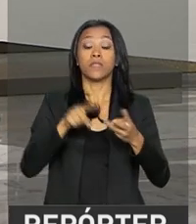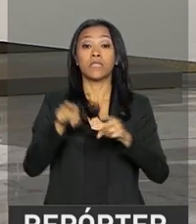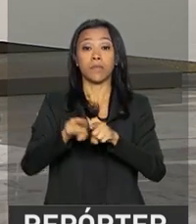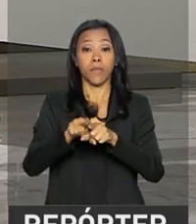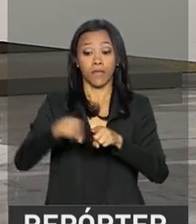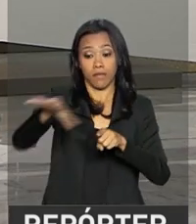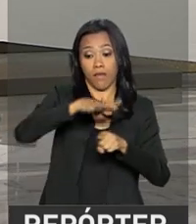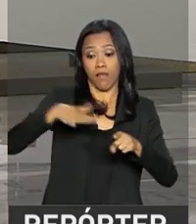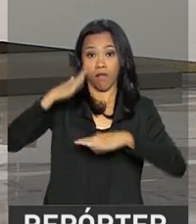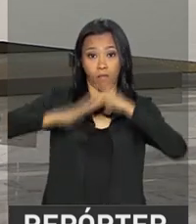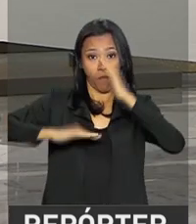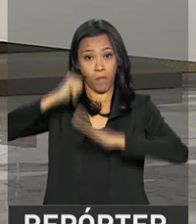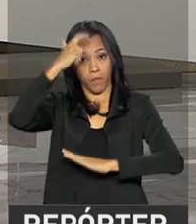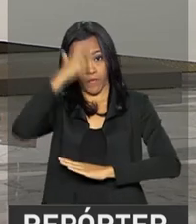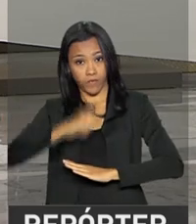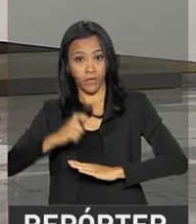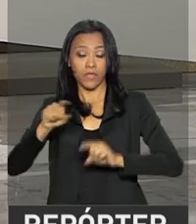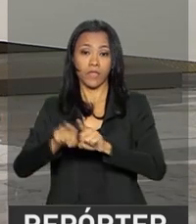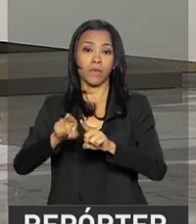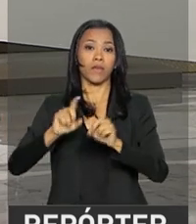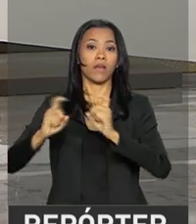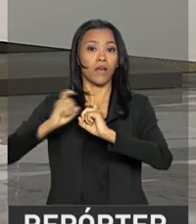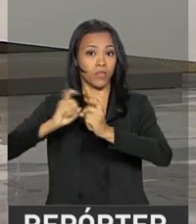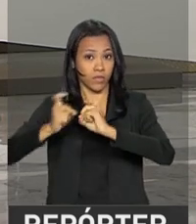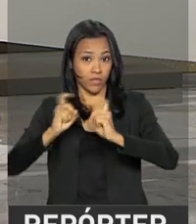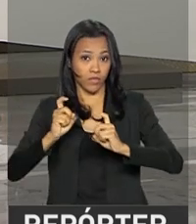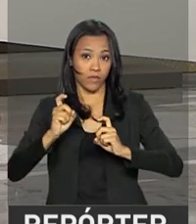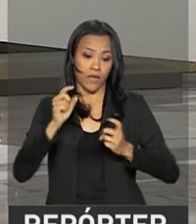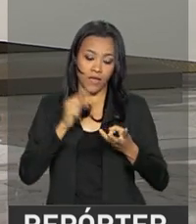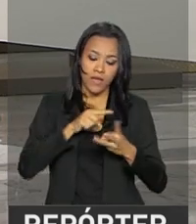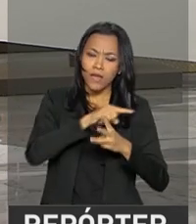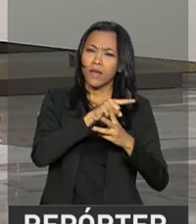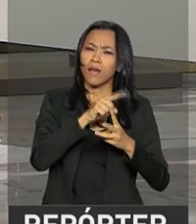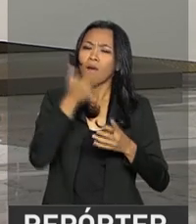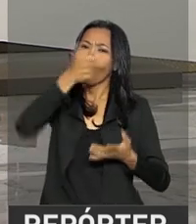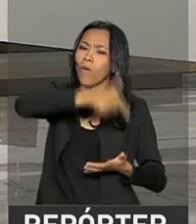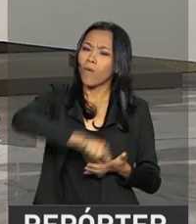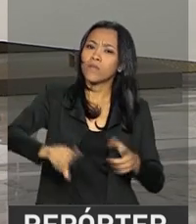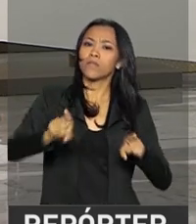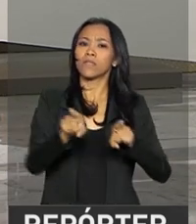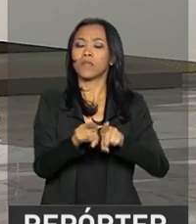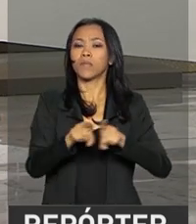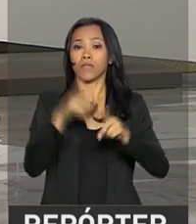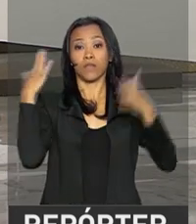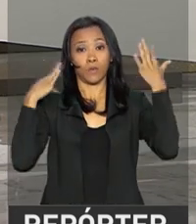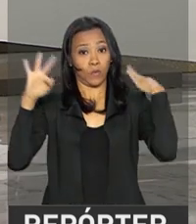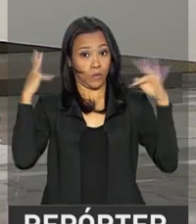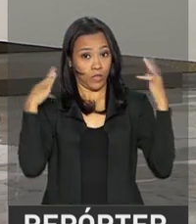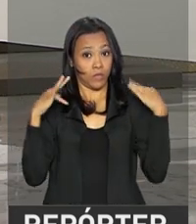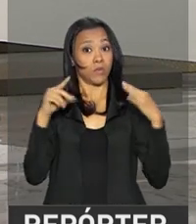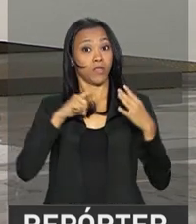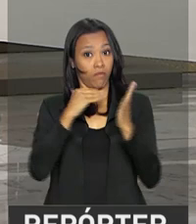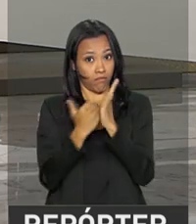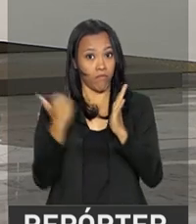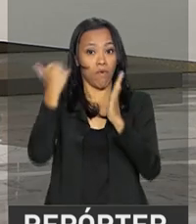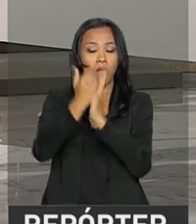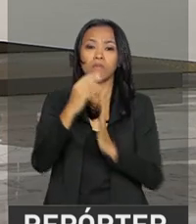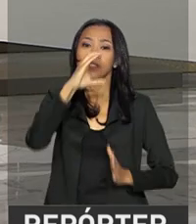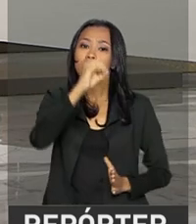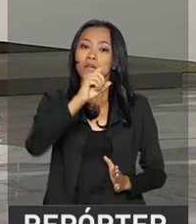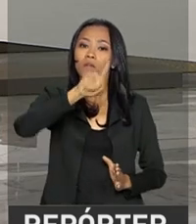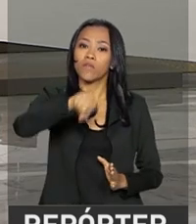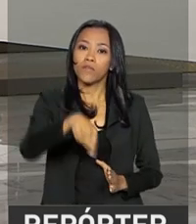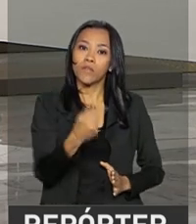e administrativos as atividades turísticas também registraram alta de 0,9 por cento